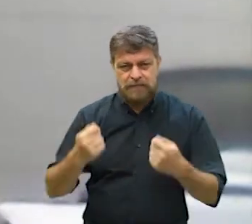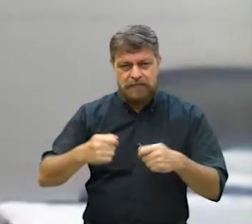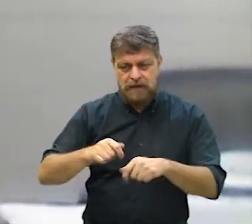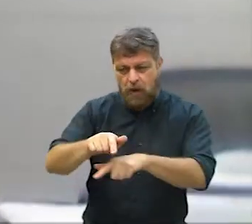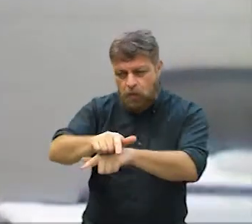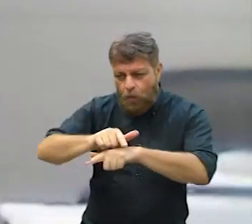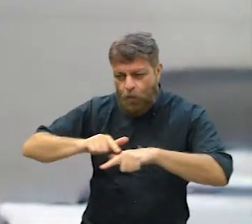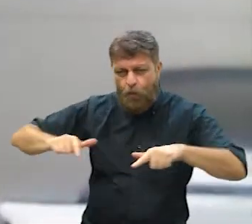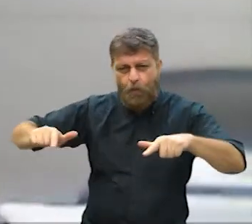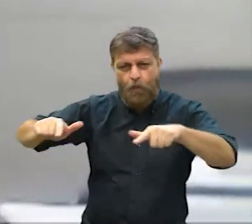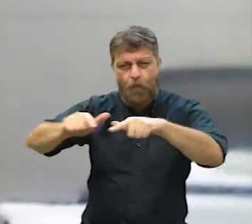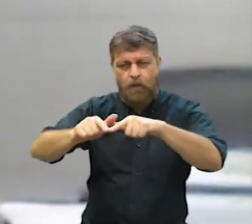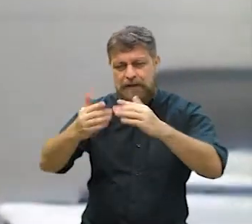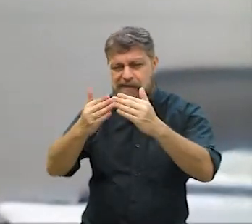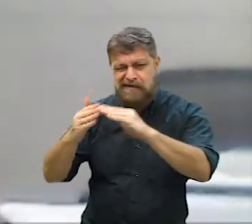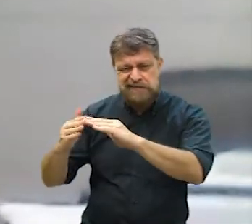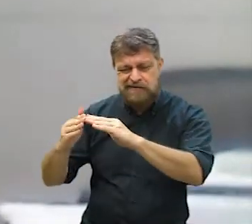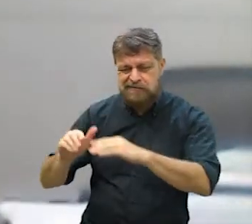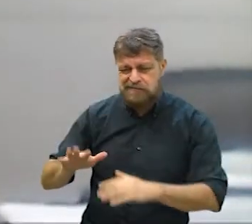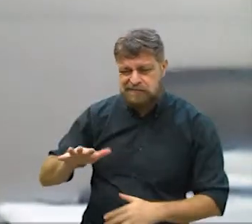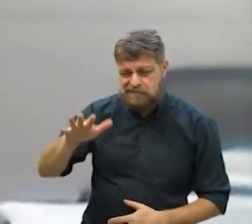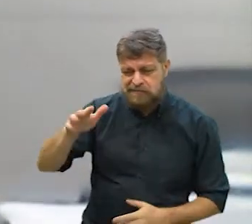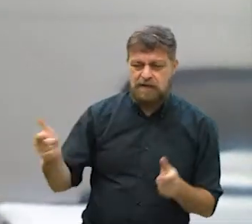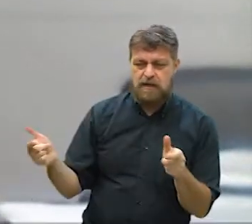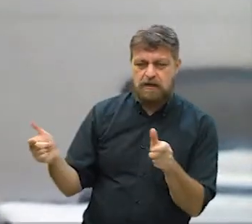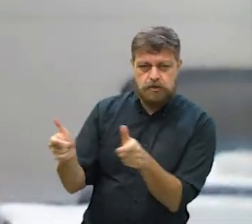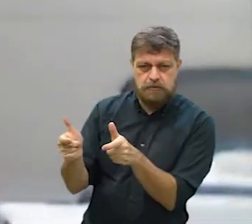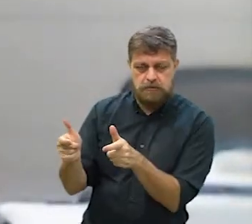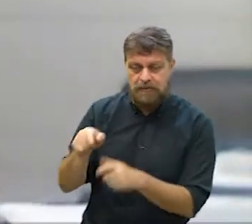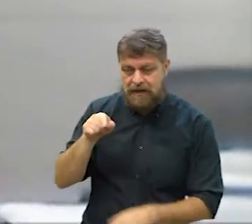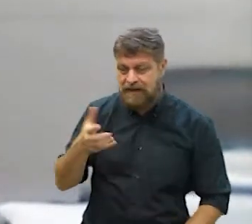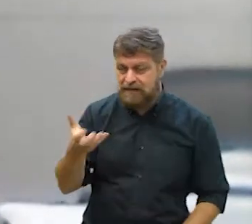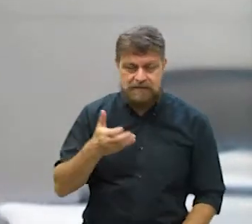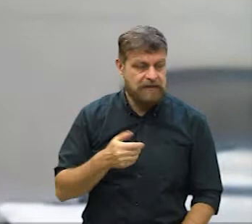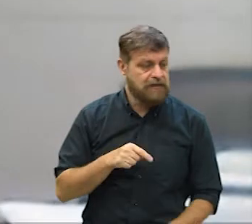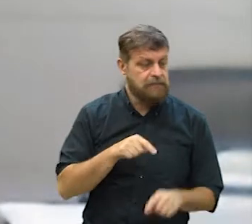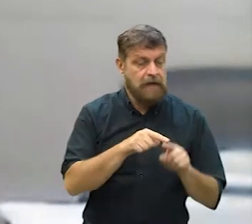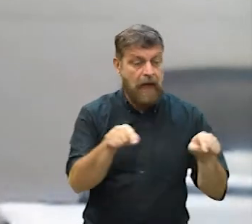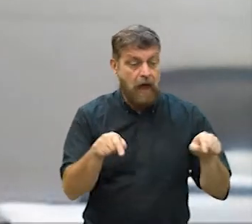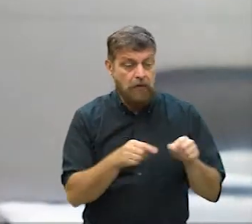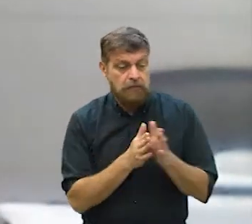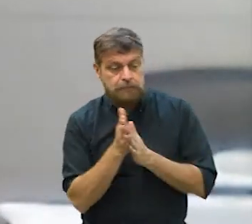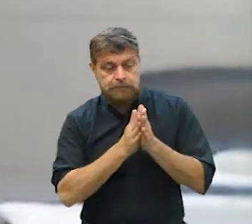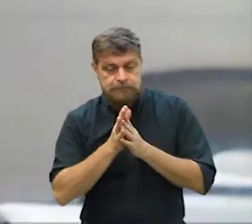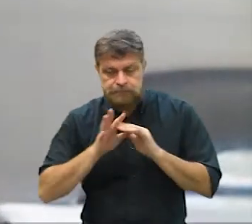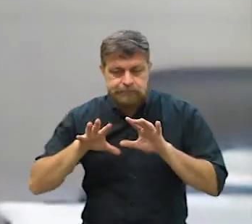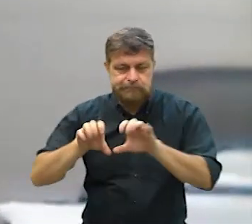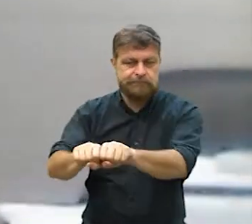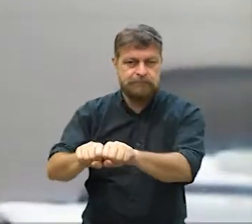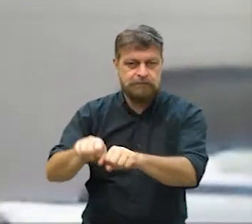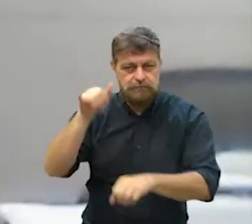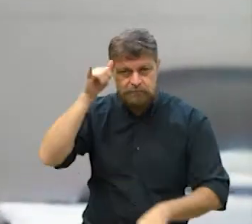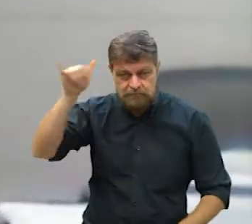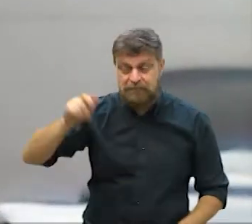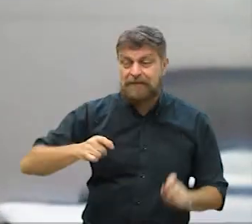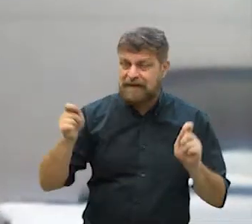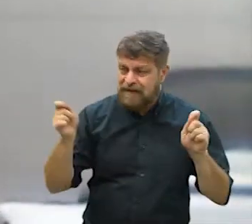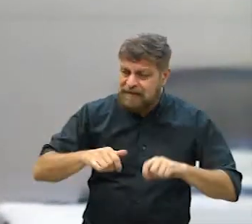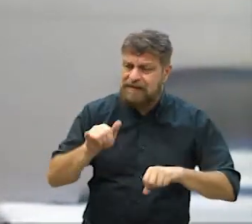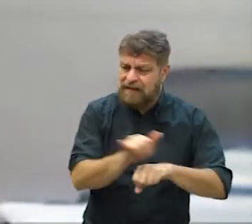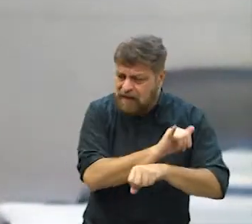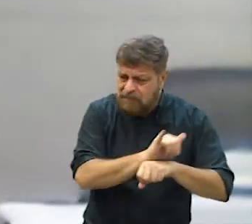esvaziar as razões pelas quais, né, eles querem invadir. É isso, e é possível